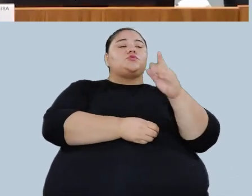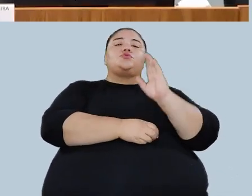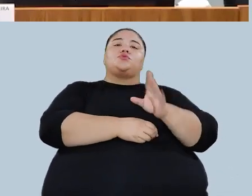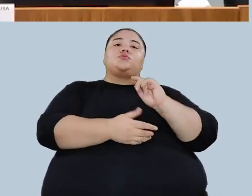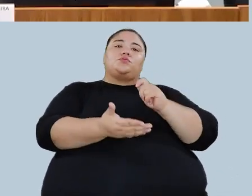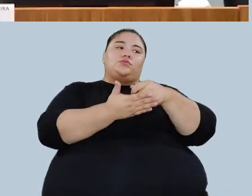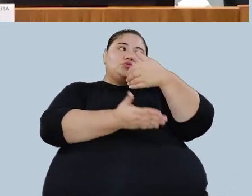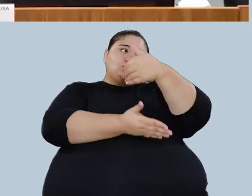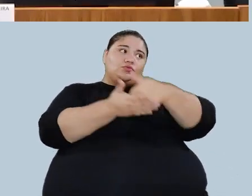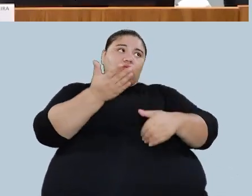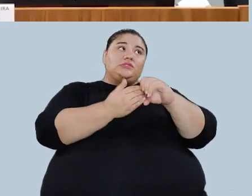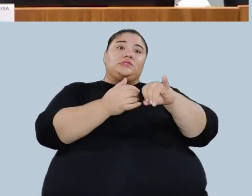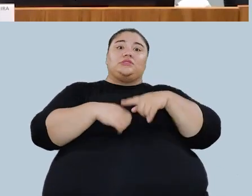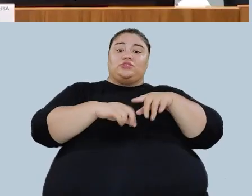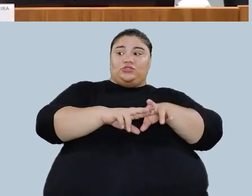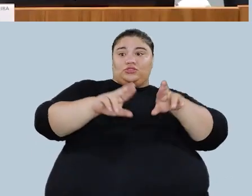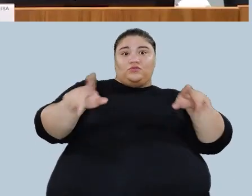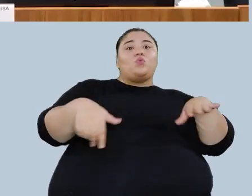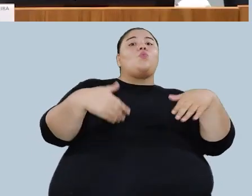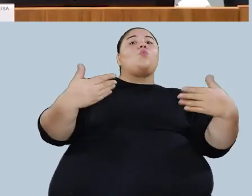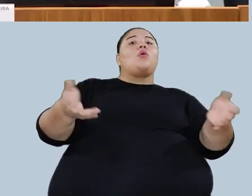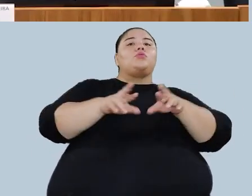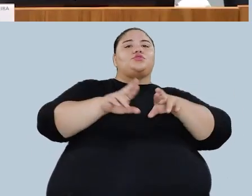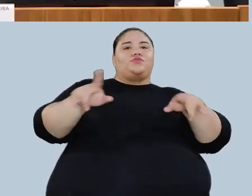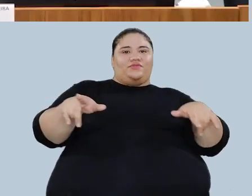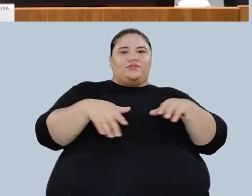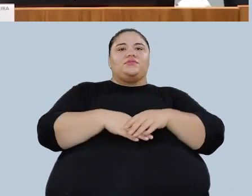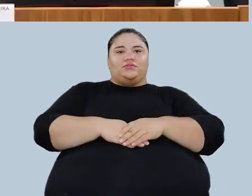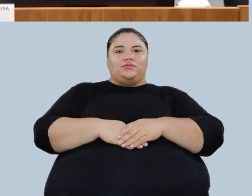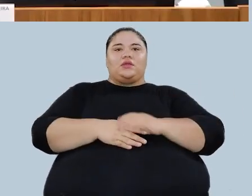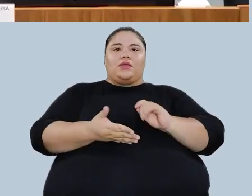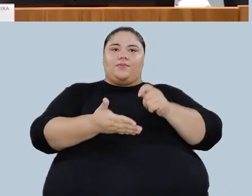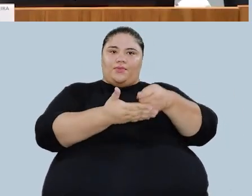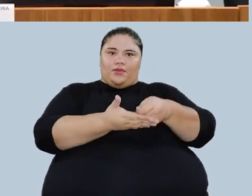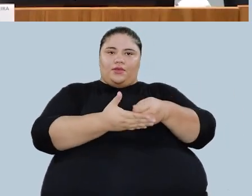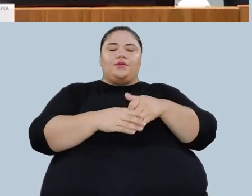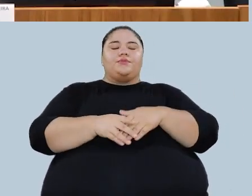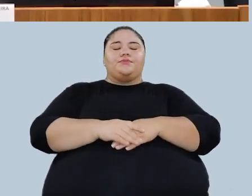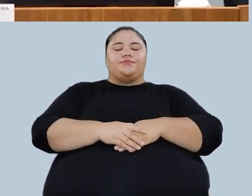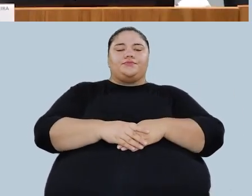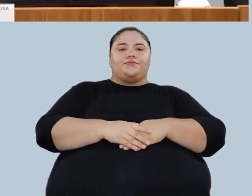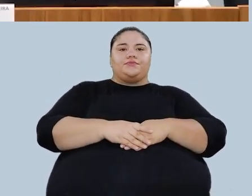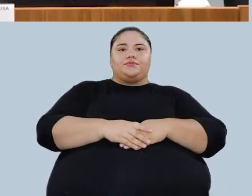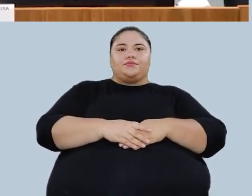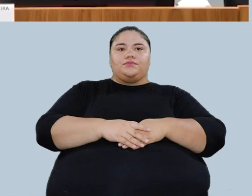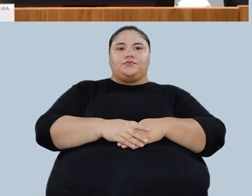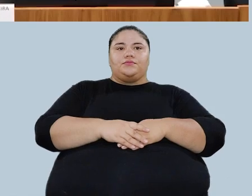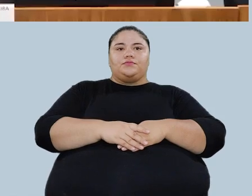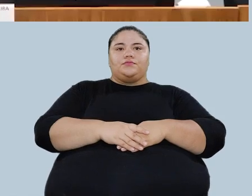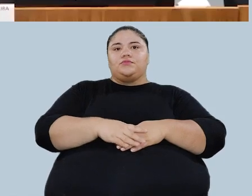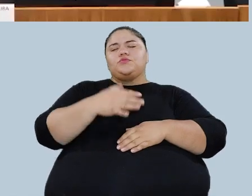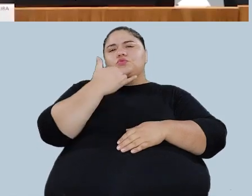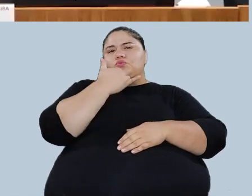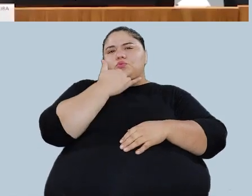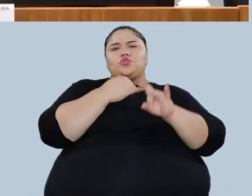ele já pagou, e se houver diferença, qual será essa diferença a ser paga. Heleno, desculpe, então, Não, só uma claro.